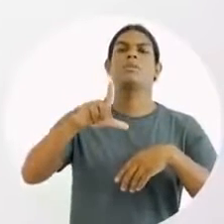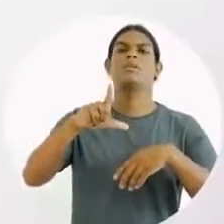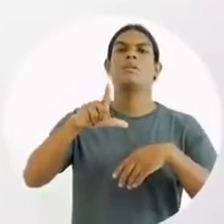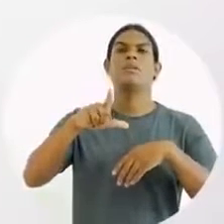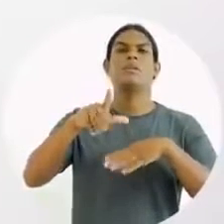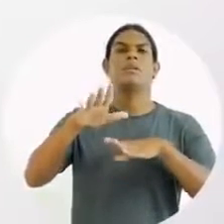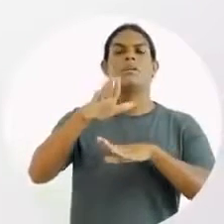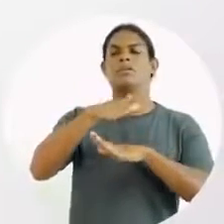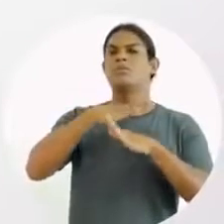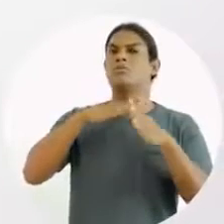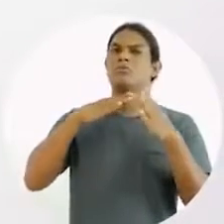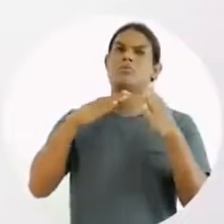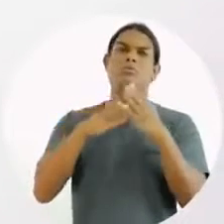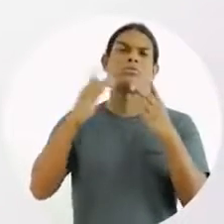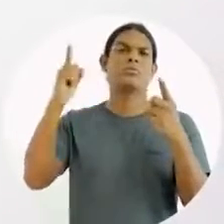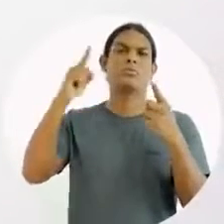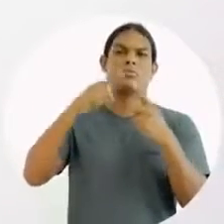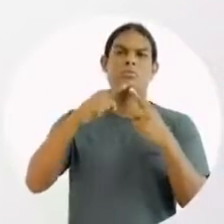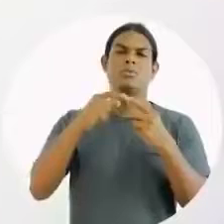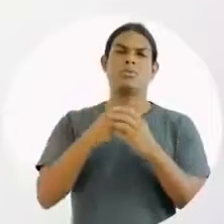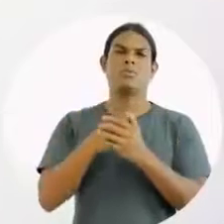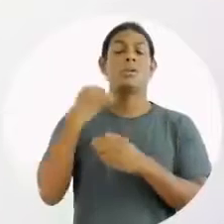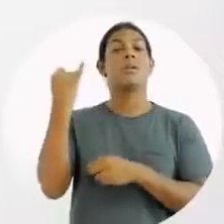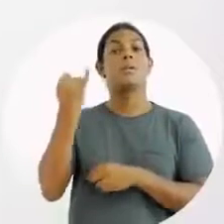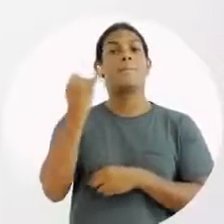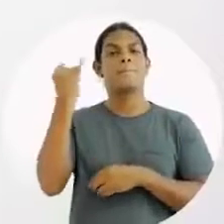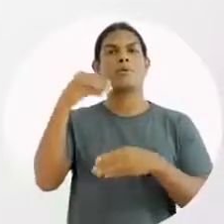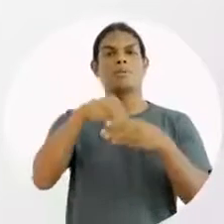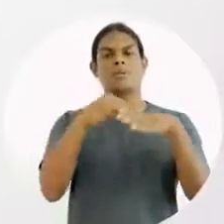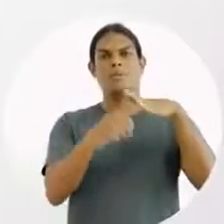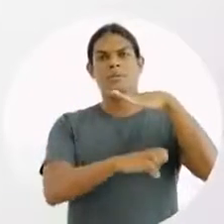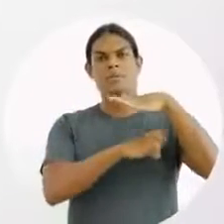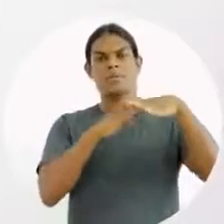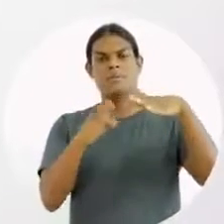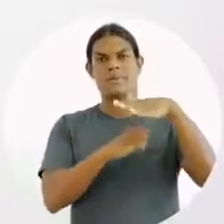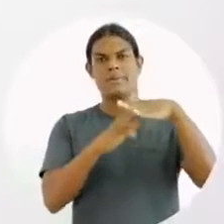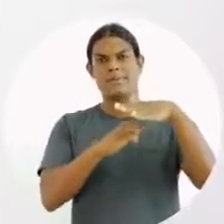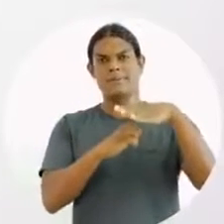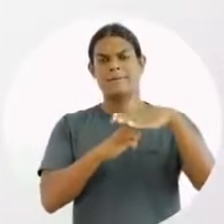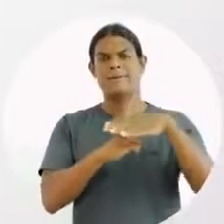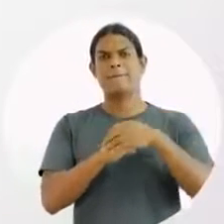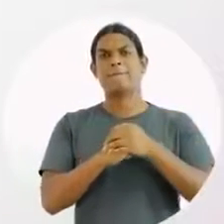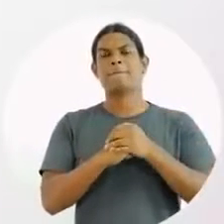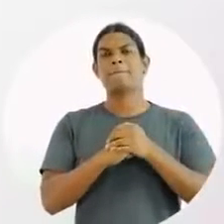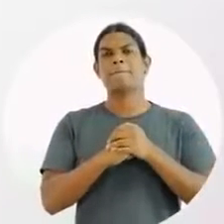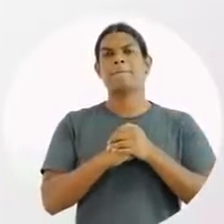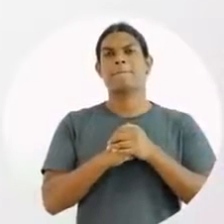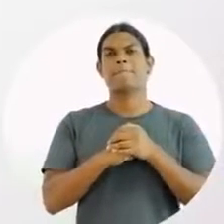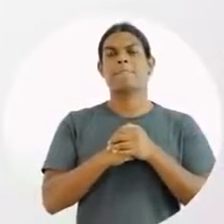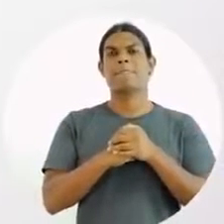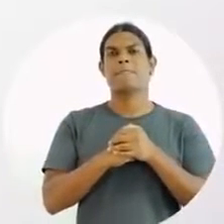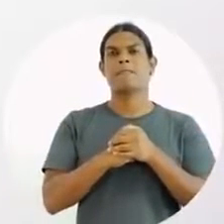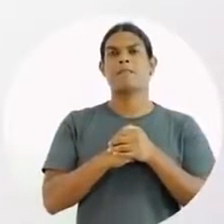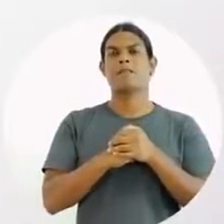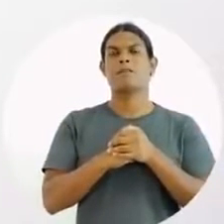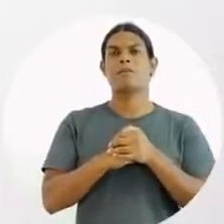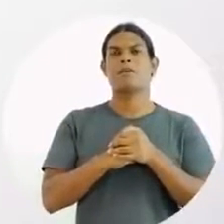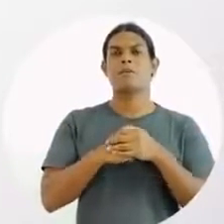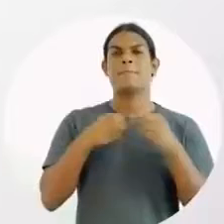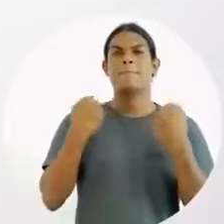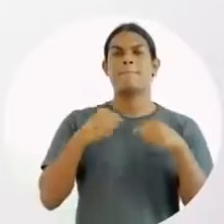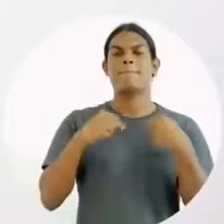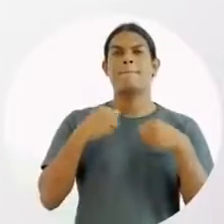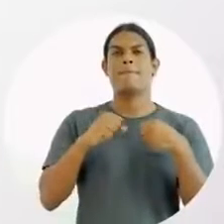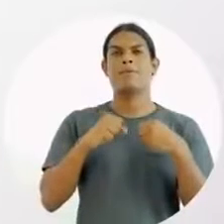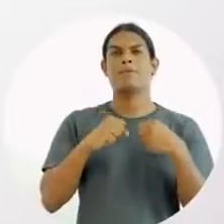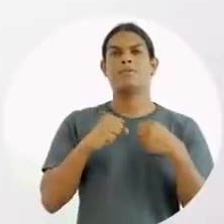que é muito claro dentro do nível organizacional é que uma empresa ela pode alcançar um nível de